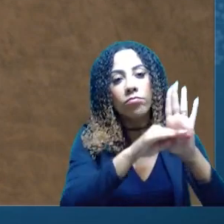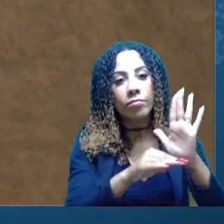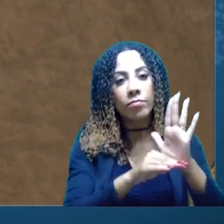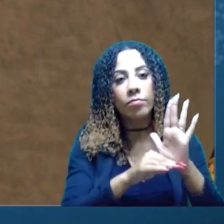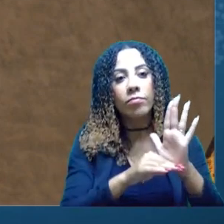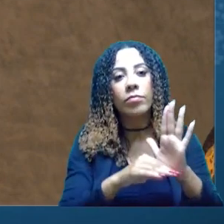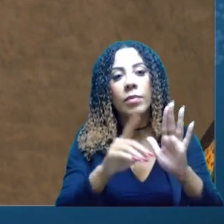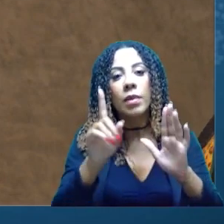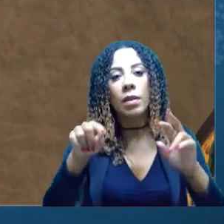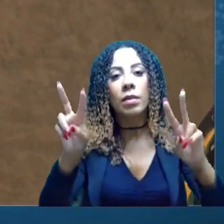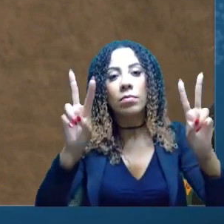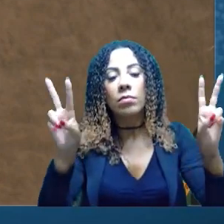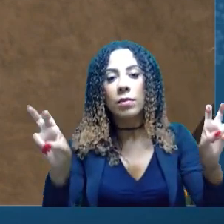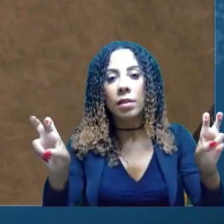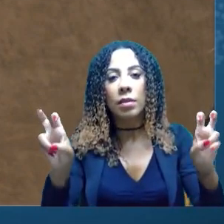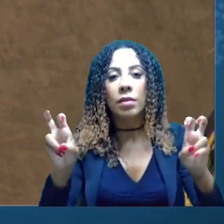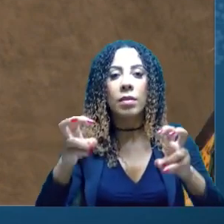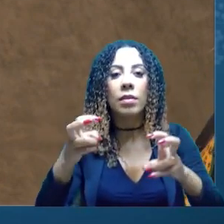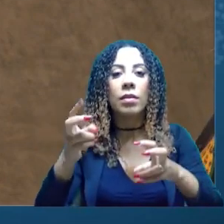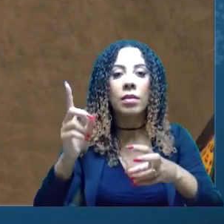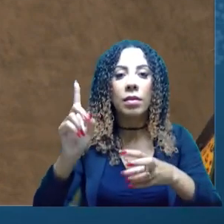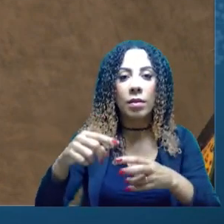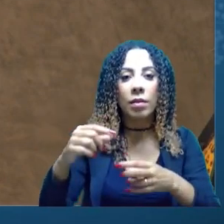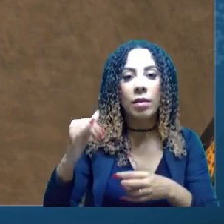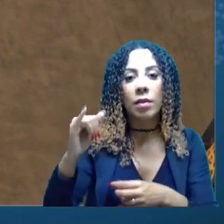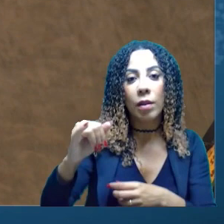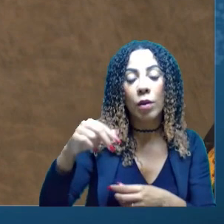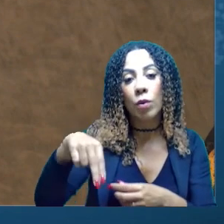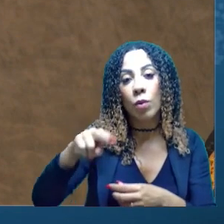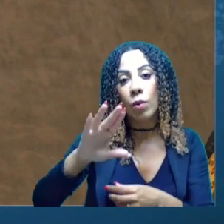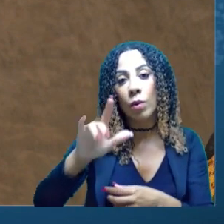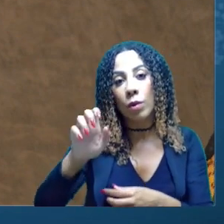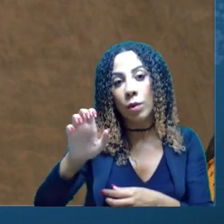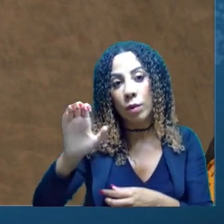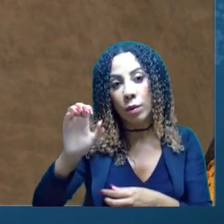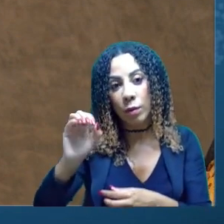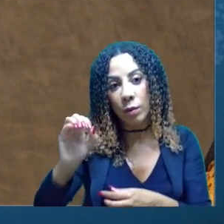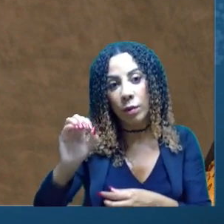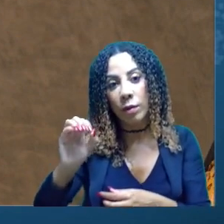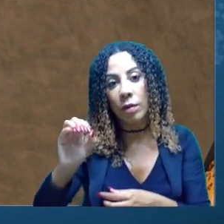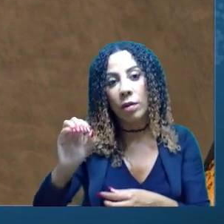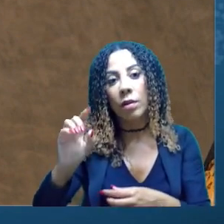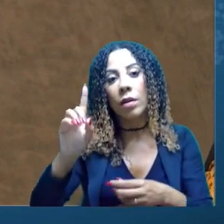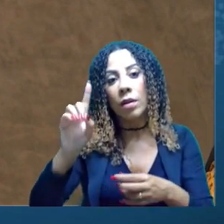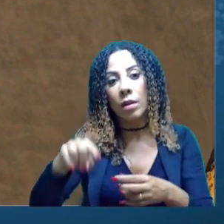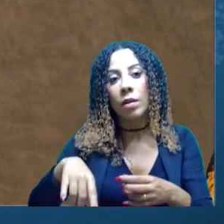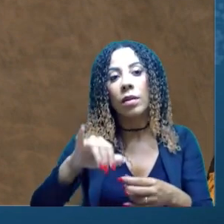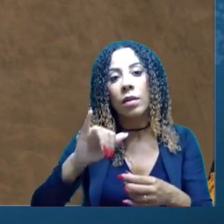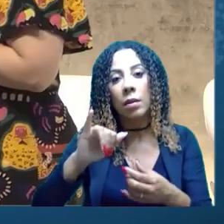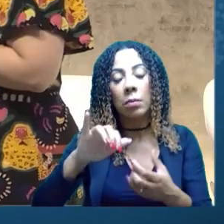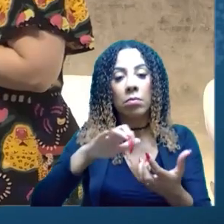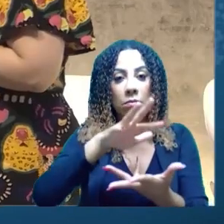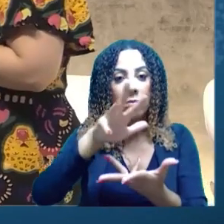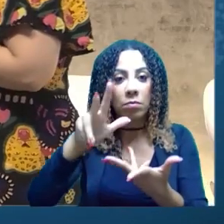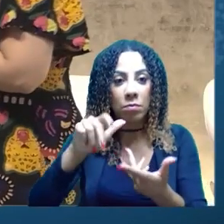Thermal Properties and its Nucleic Acid Interaction.